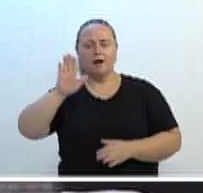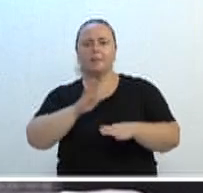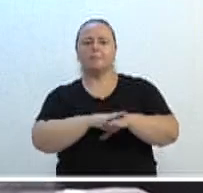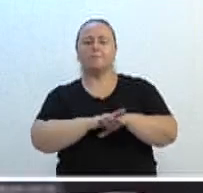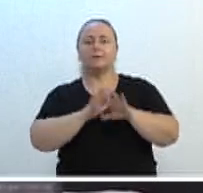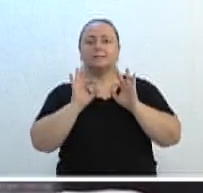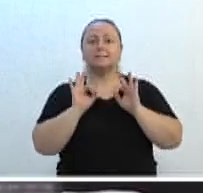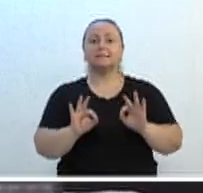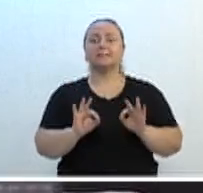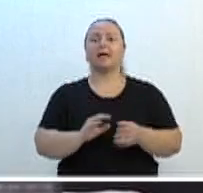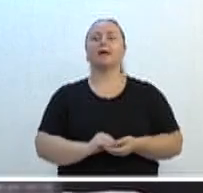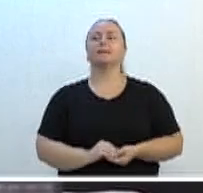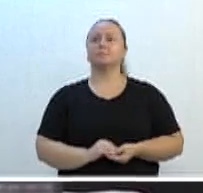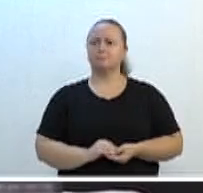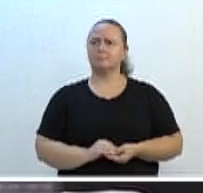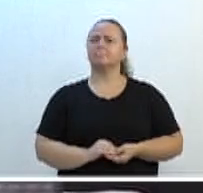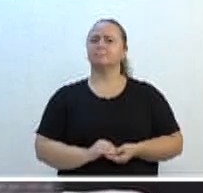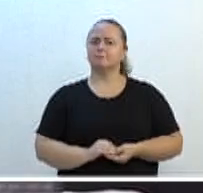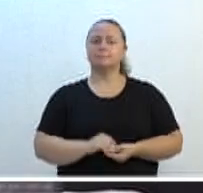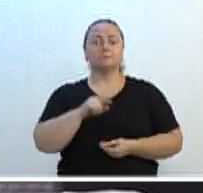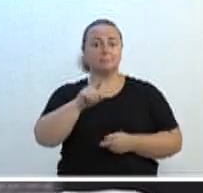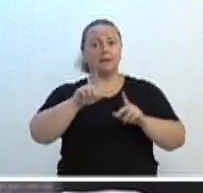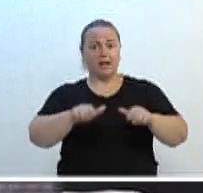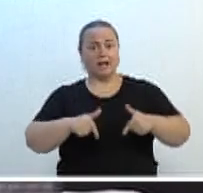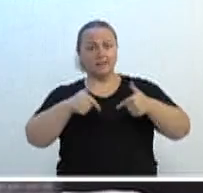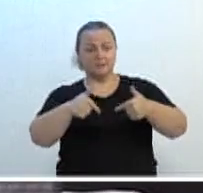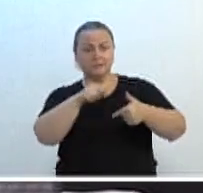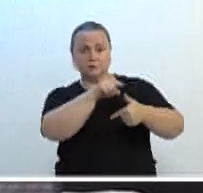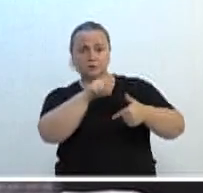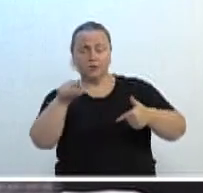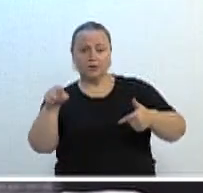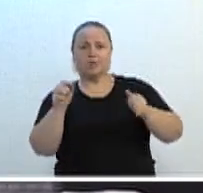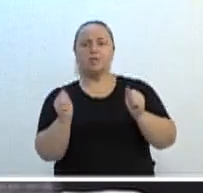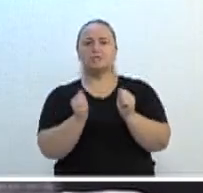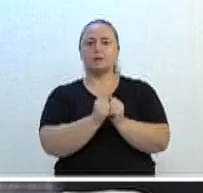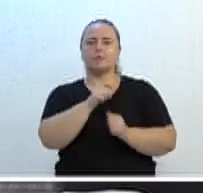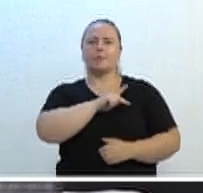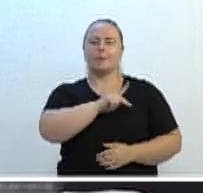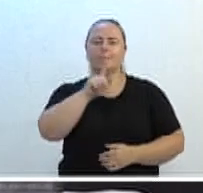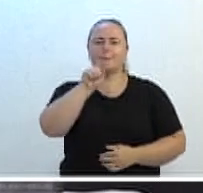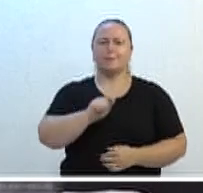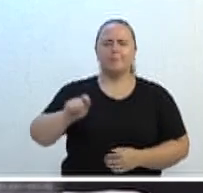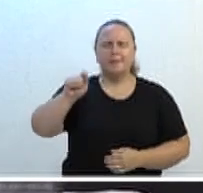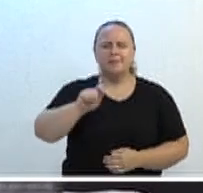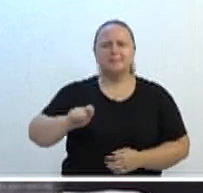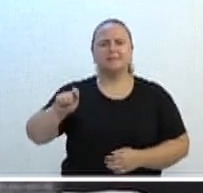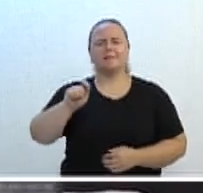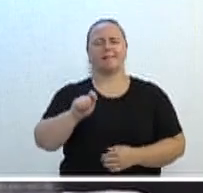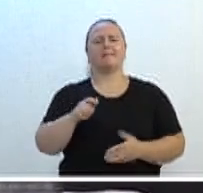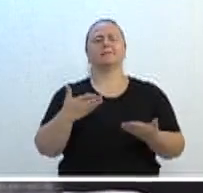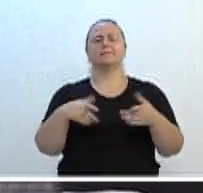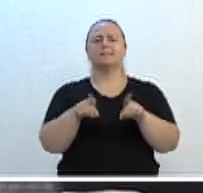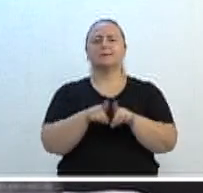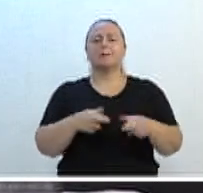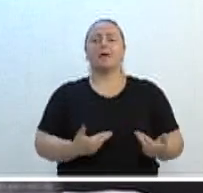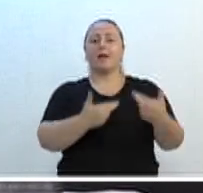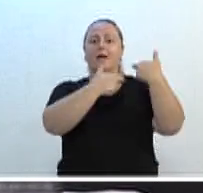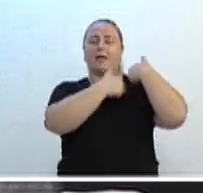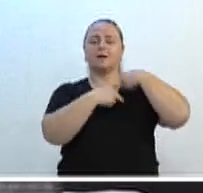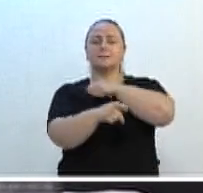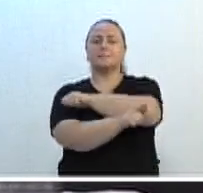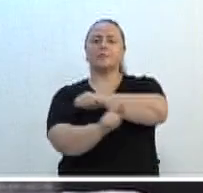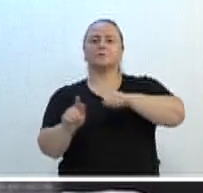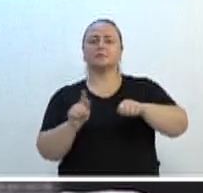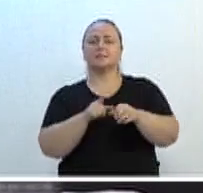foi solicitada até mesmo quando estava com o presidente da Associação de Moradores, como intendente distrital, também